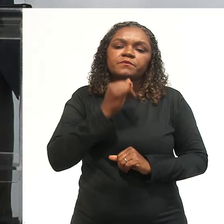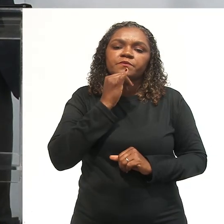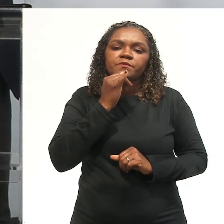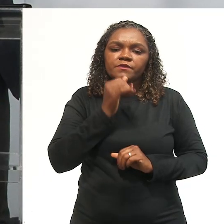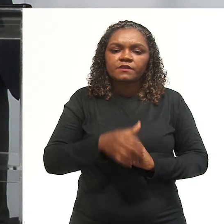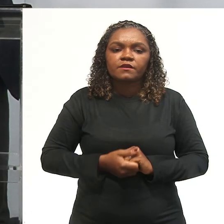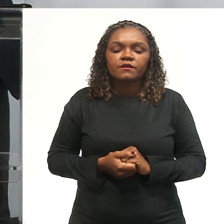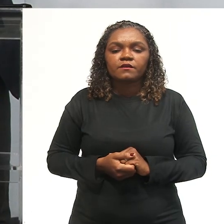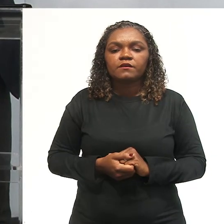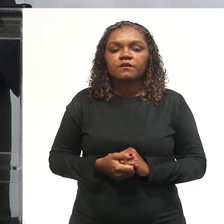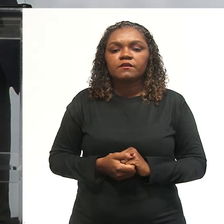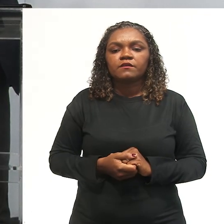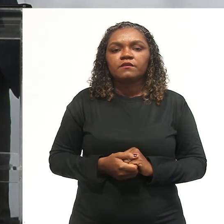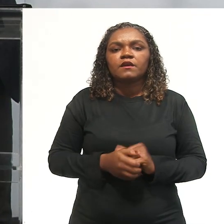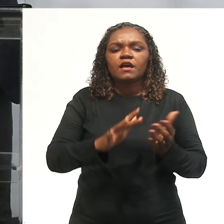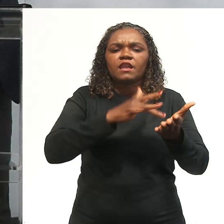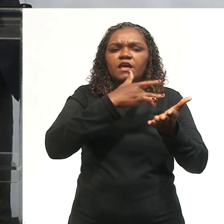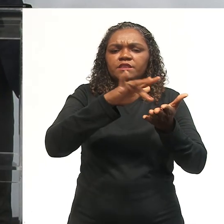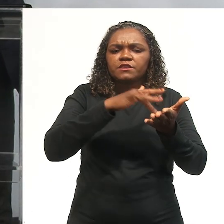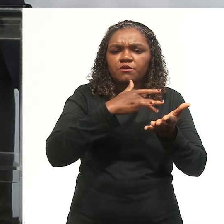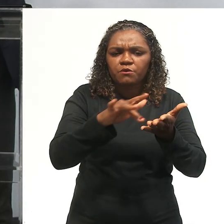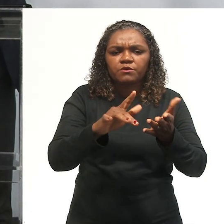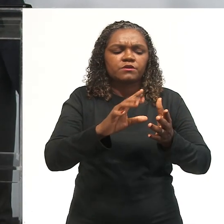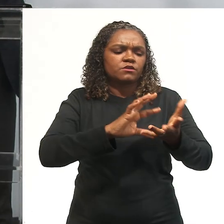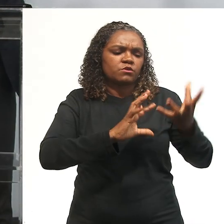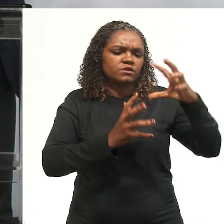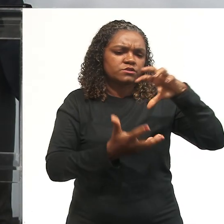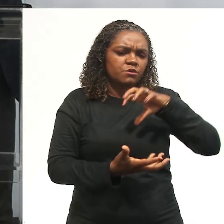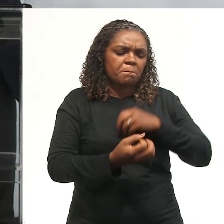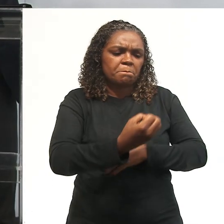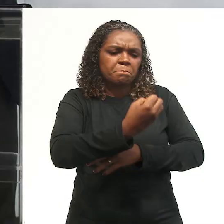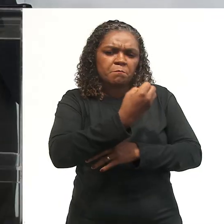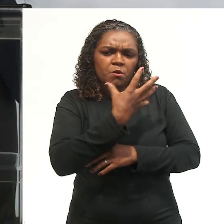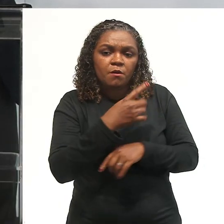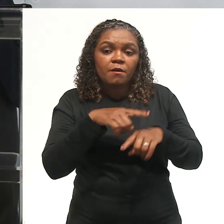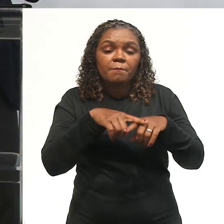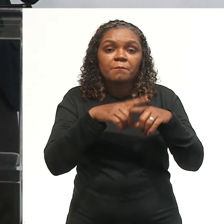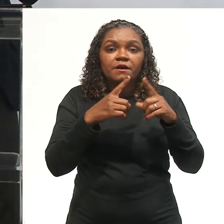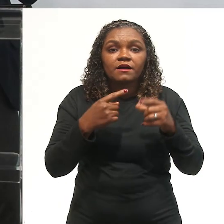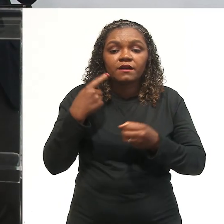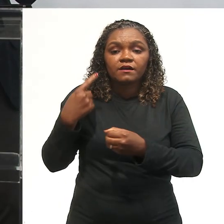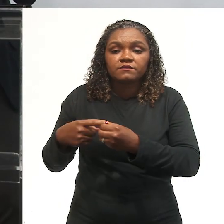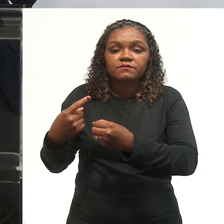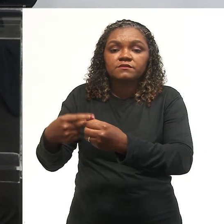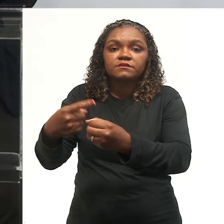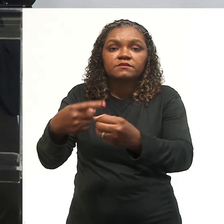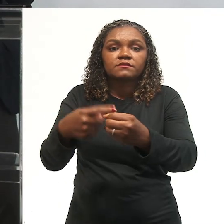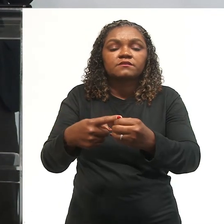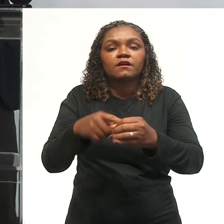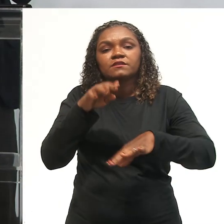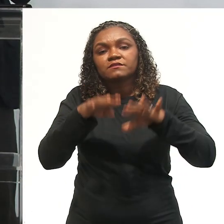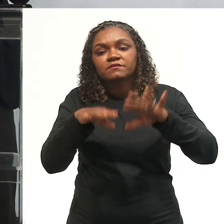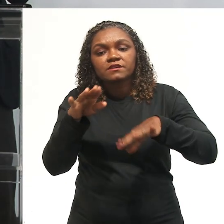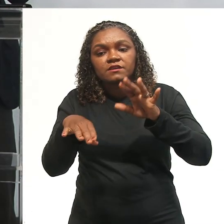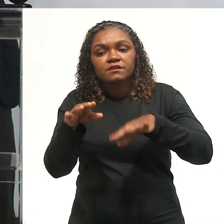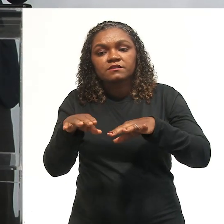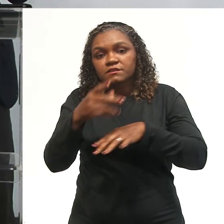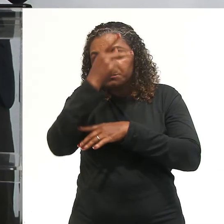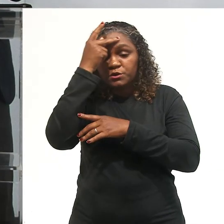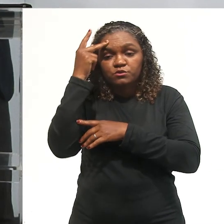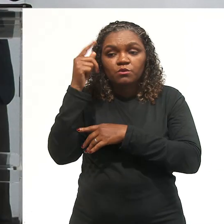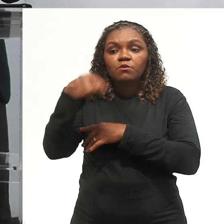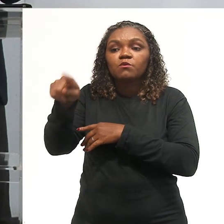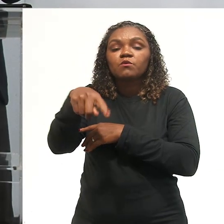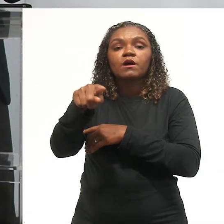quantas vezes o certame eletrônico fosse feita, ela certamente não vai acudir aquelas pessoas